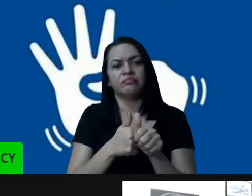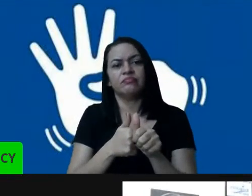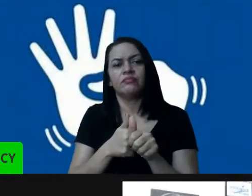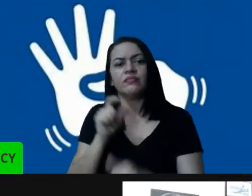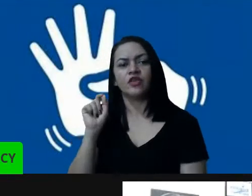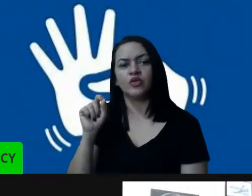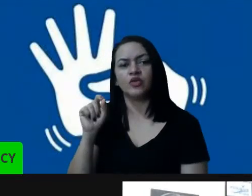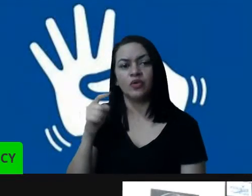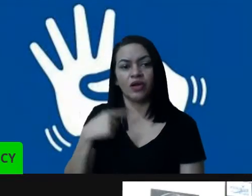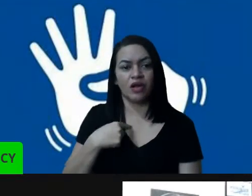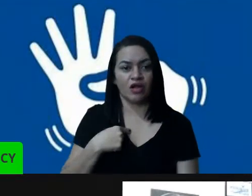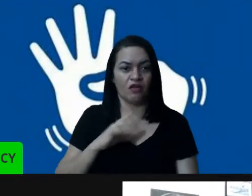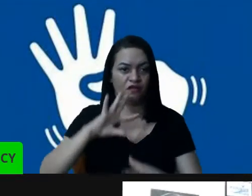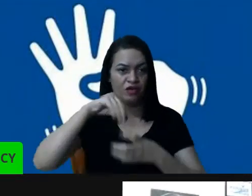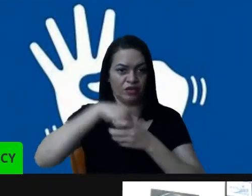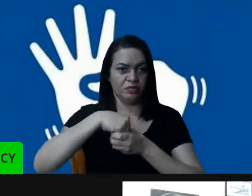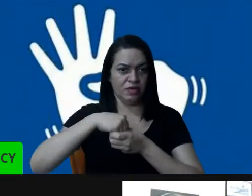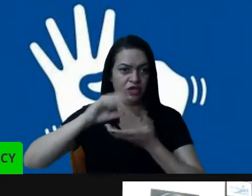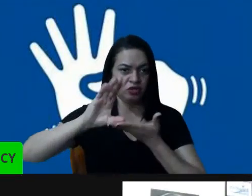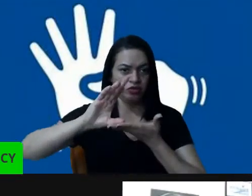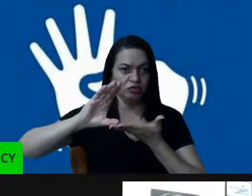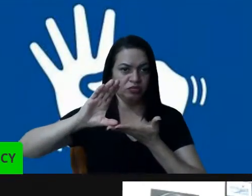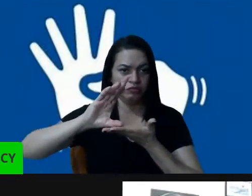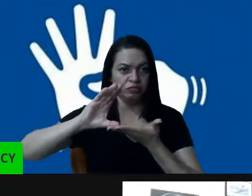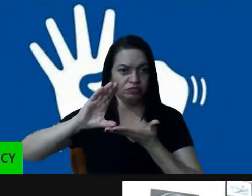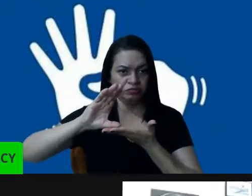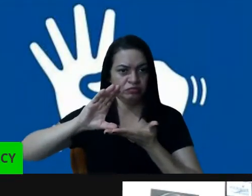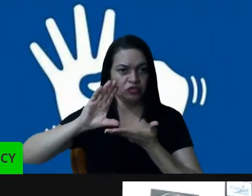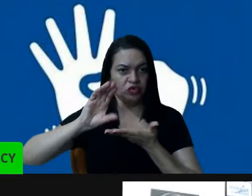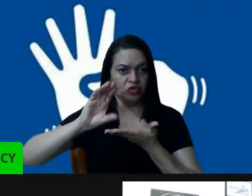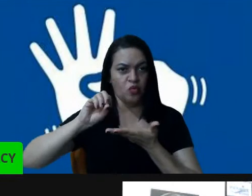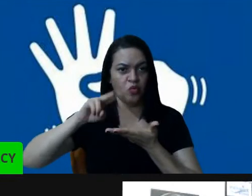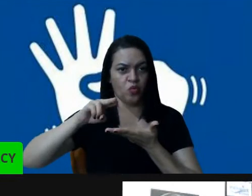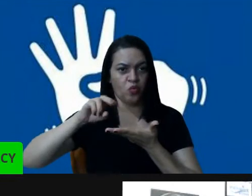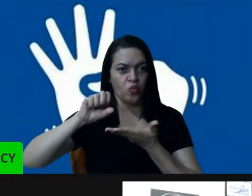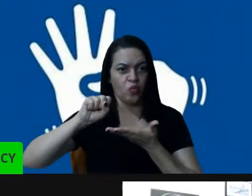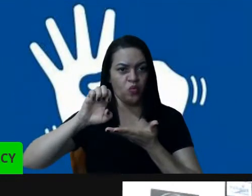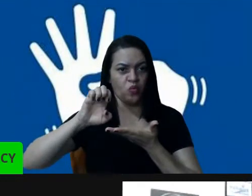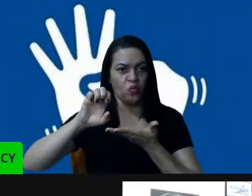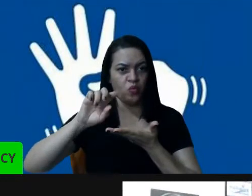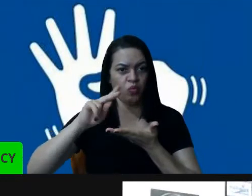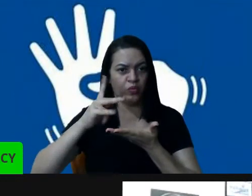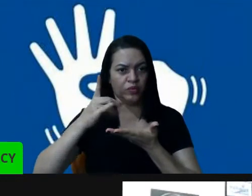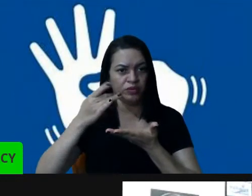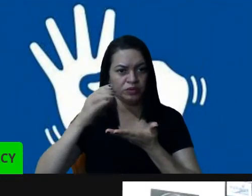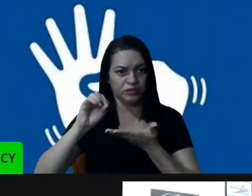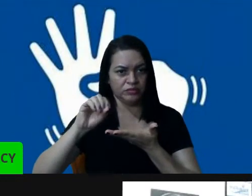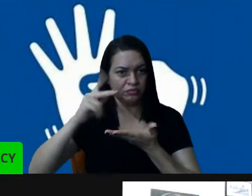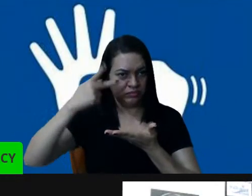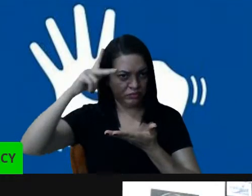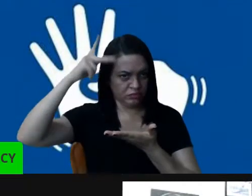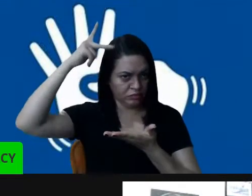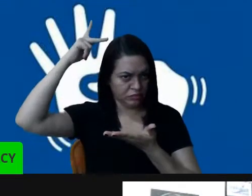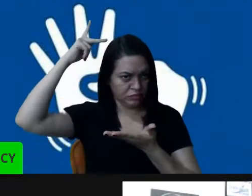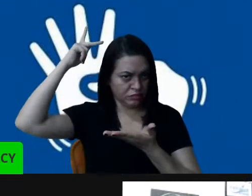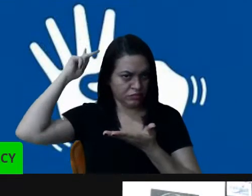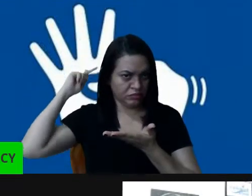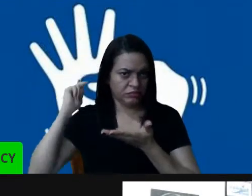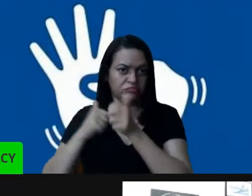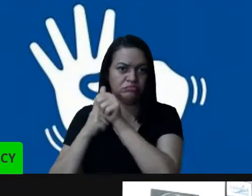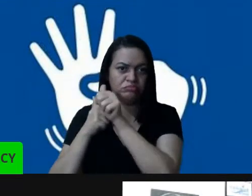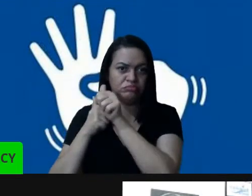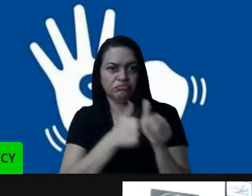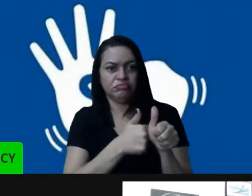eu faço parte de um conselho, qual a Pajama também acompanha, mesmo sendo conselheira, mas está dentro da Sete